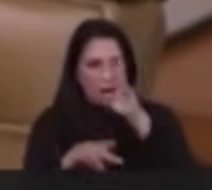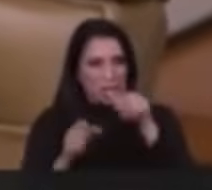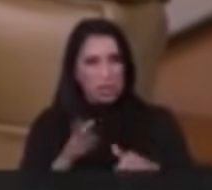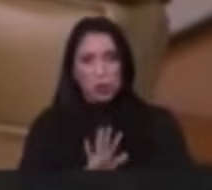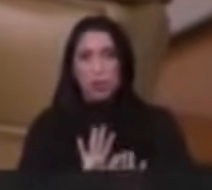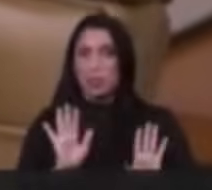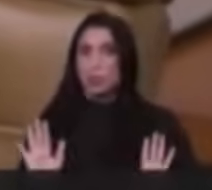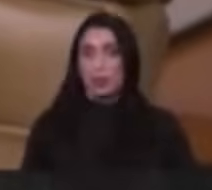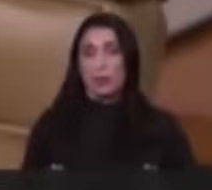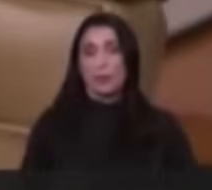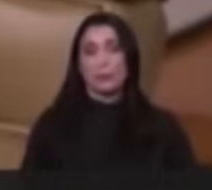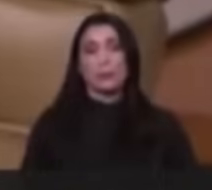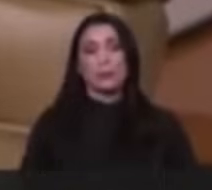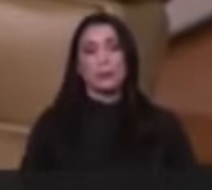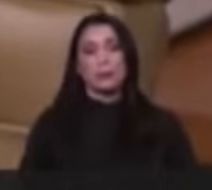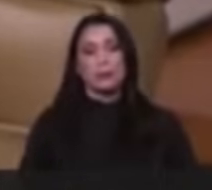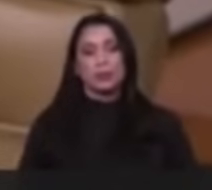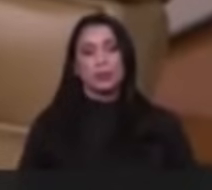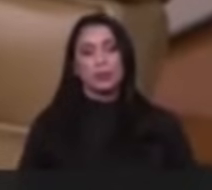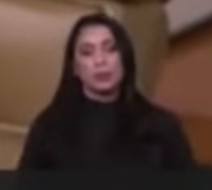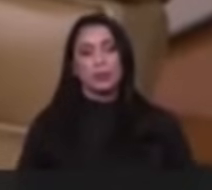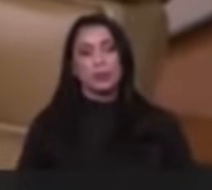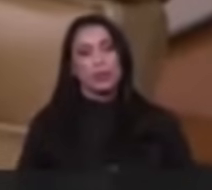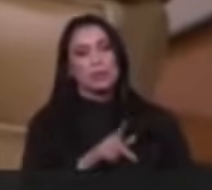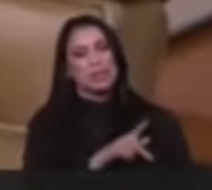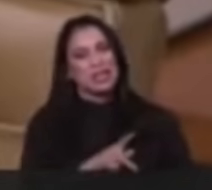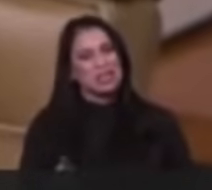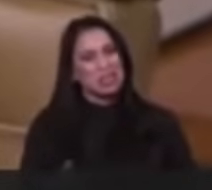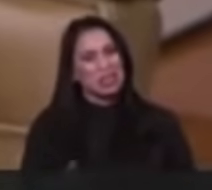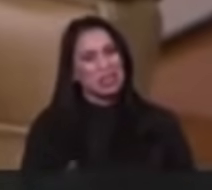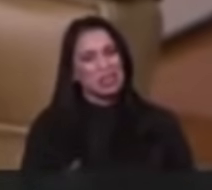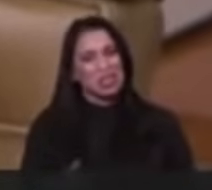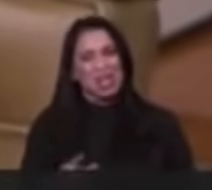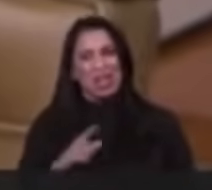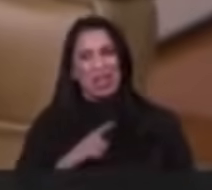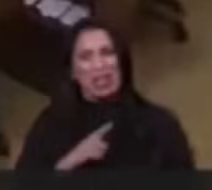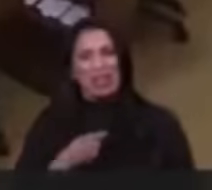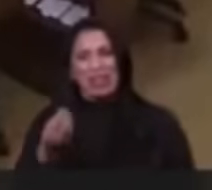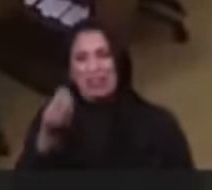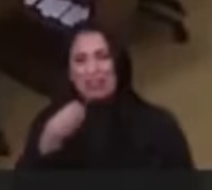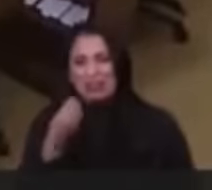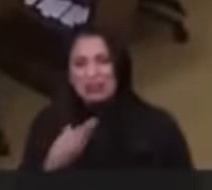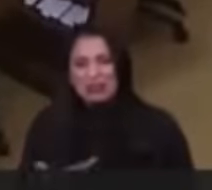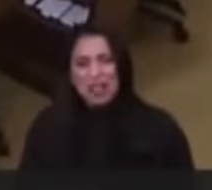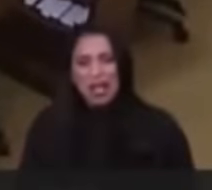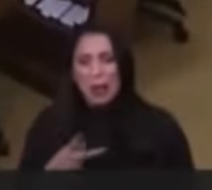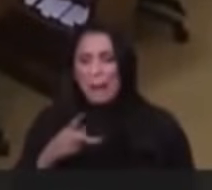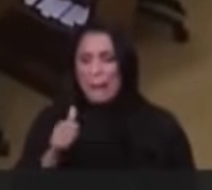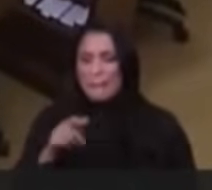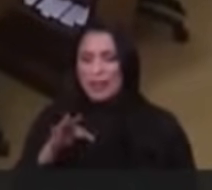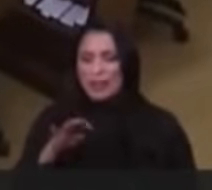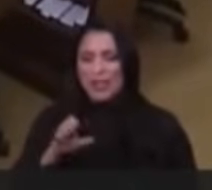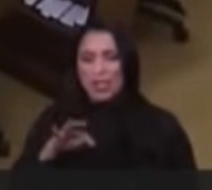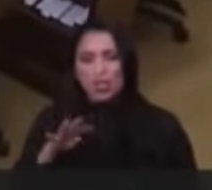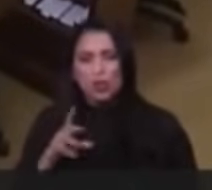Presidente, é patético e medíocre, eu repito, é patético e